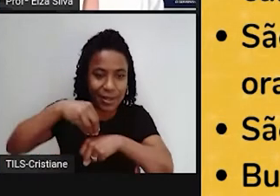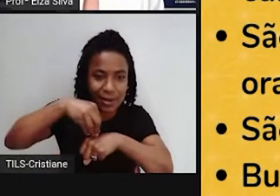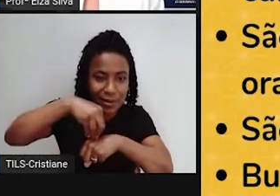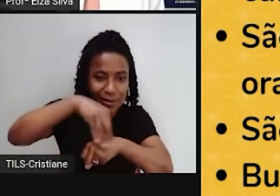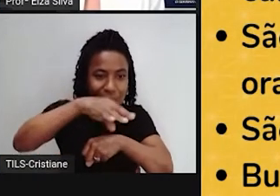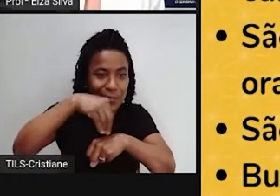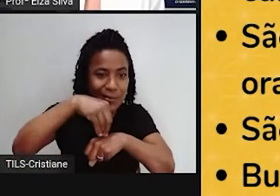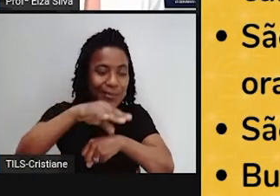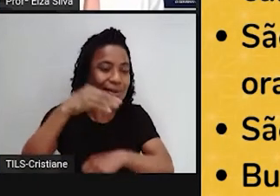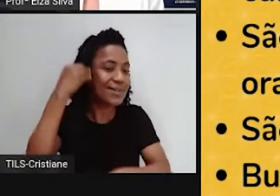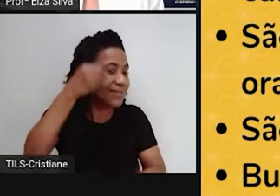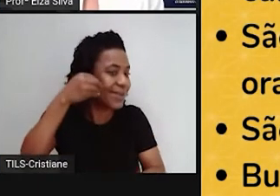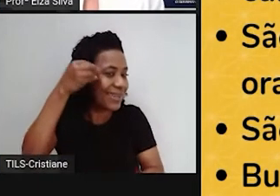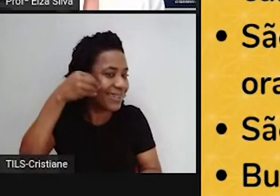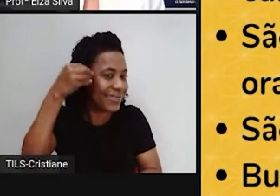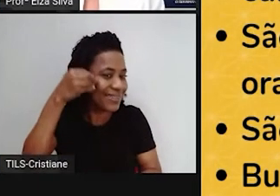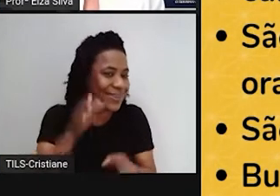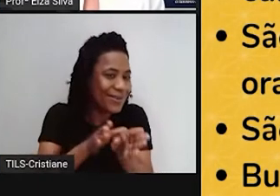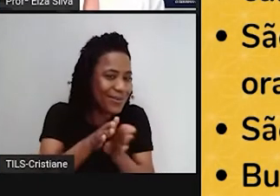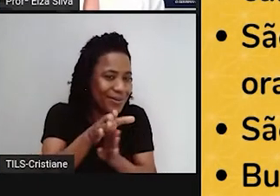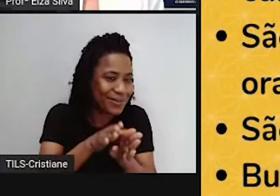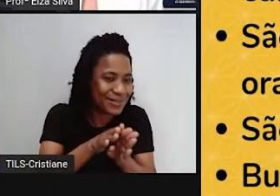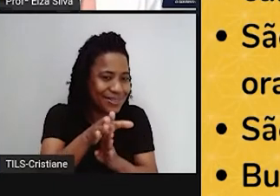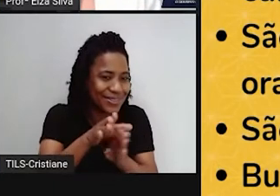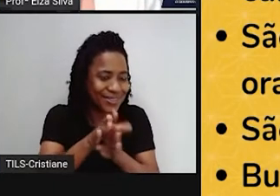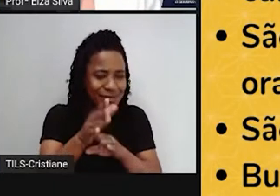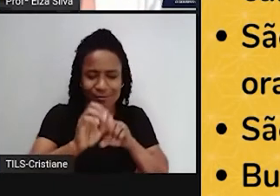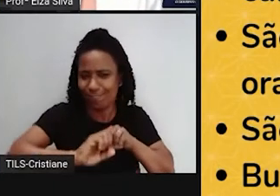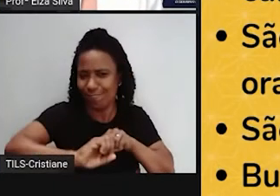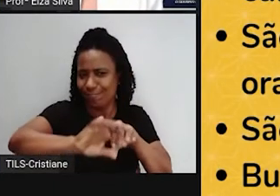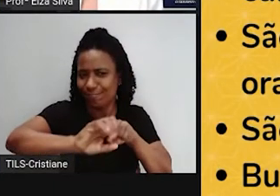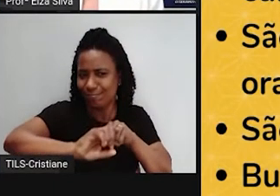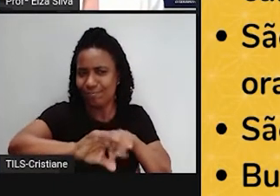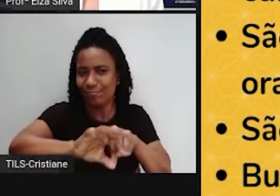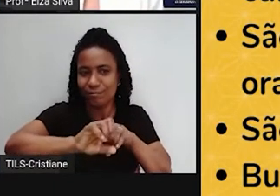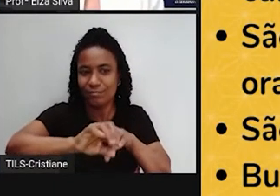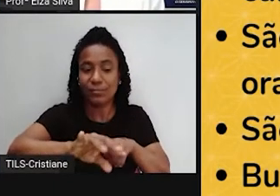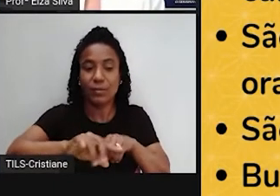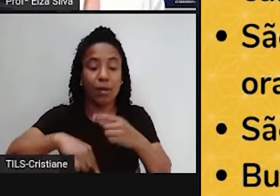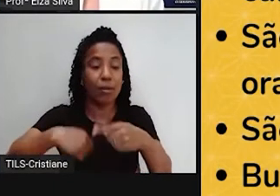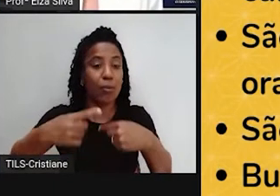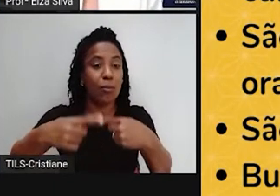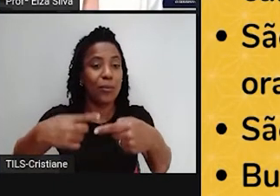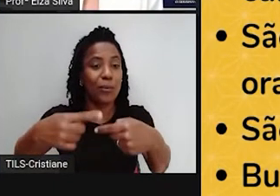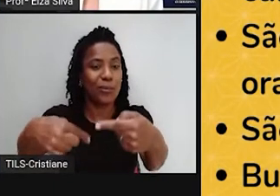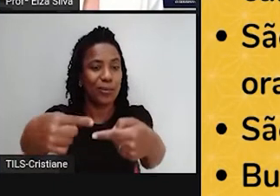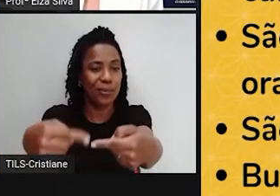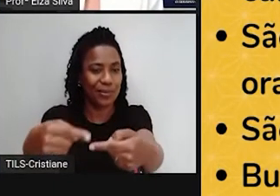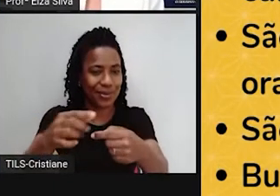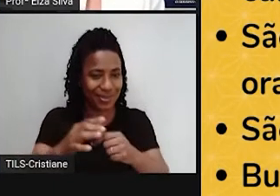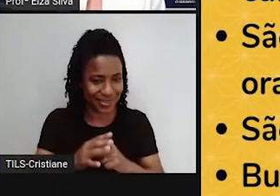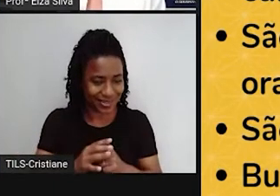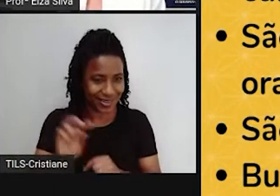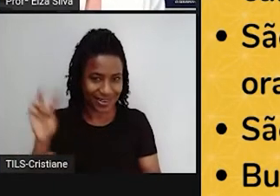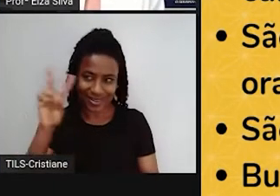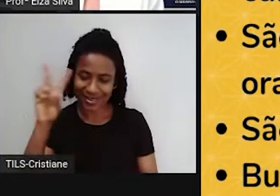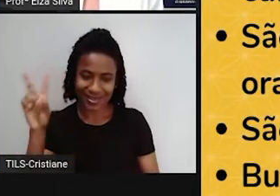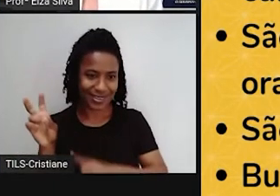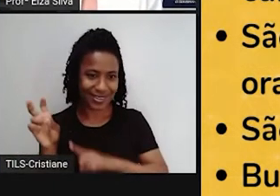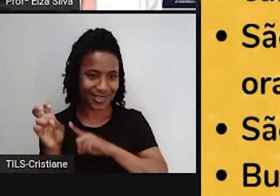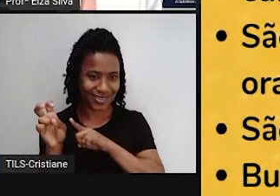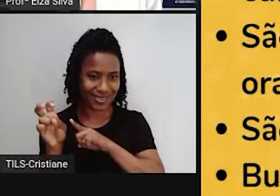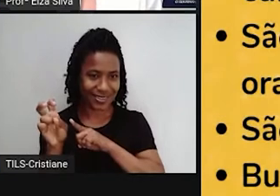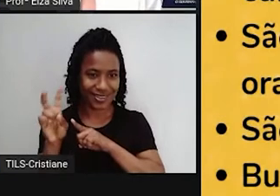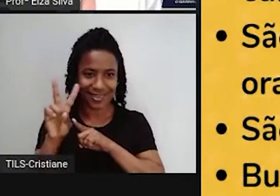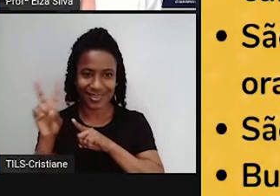transmitir ensinamentos e conselhos às gerações. Então, é dessa maneira que os provérbios vão surgindo e vão